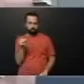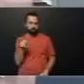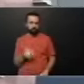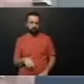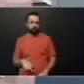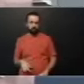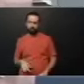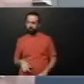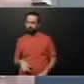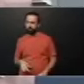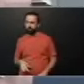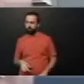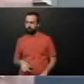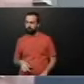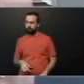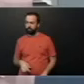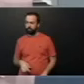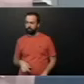ó.